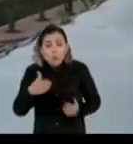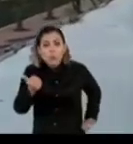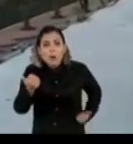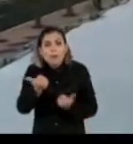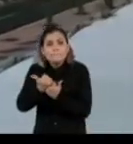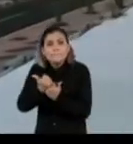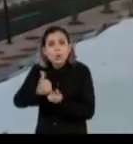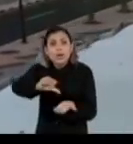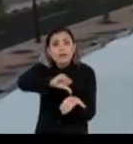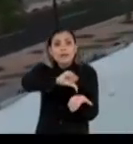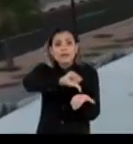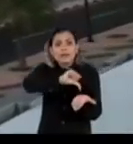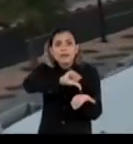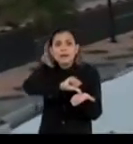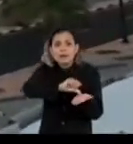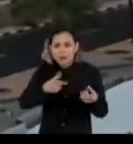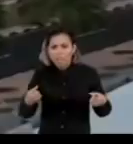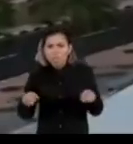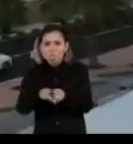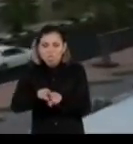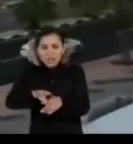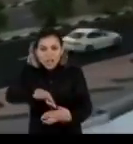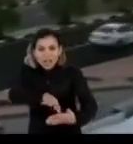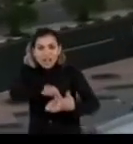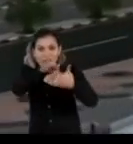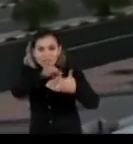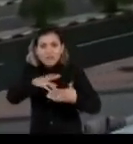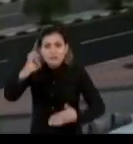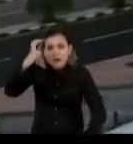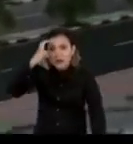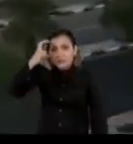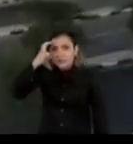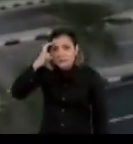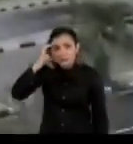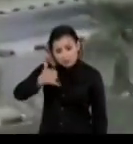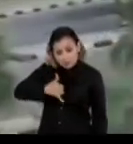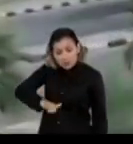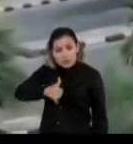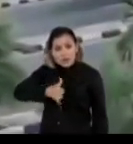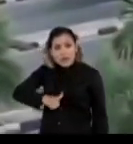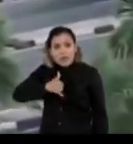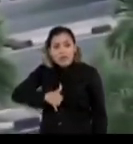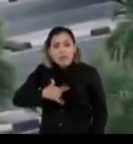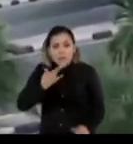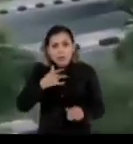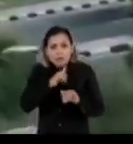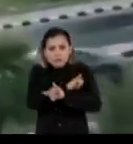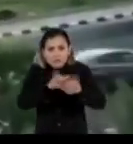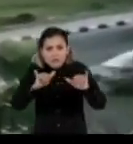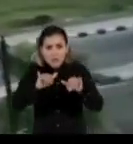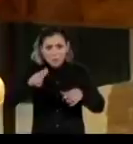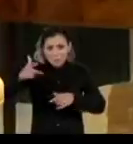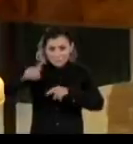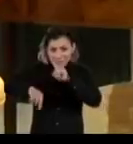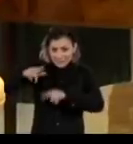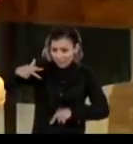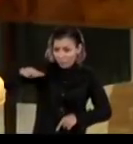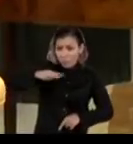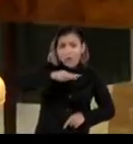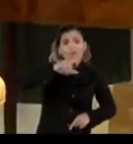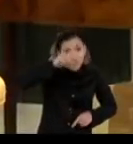do Irã. A aliança liderada pela Arábia Saudita no Iêmen disse que as armas usadas são do Irã.